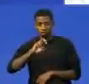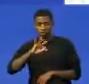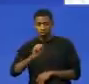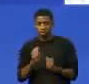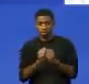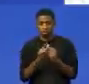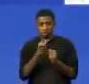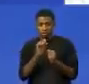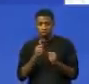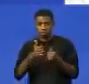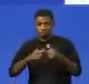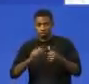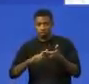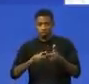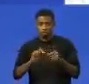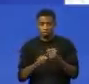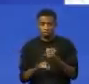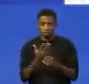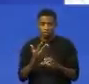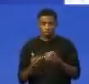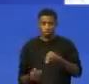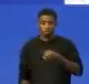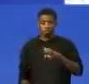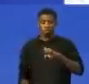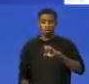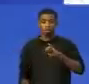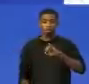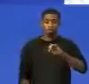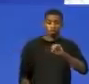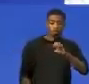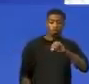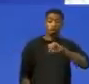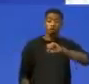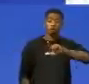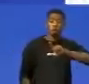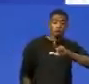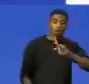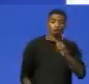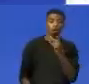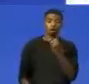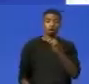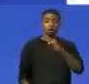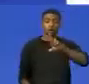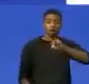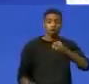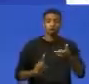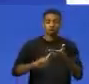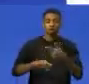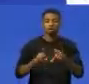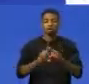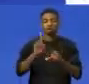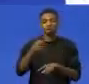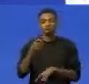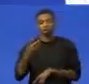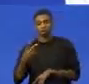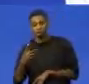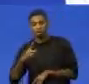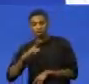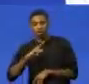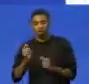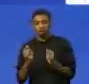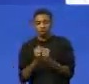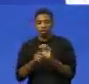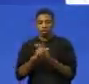passagem da corrente elétrica, formando meio mol de hidrogênio, meio mol de cloro, e você terá o hidróxido de sódio em